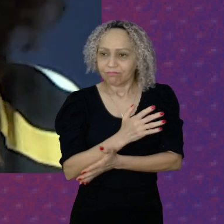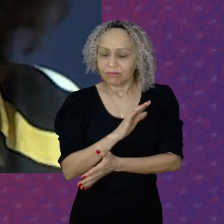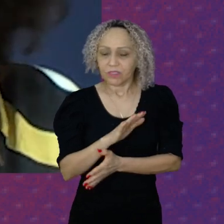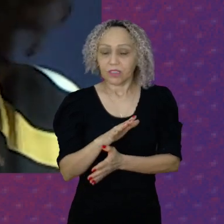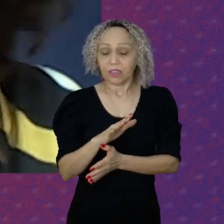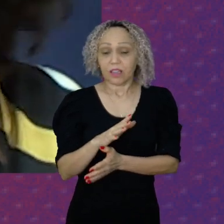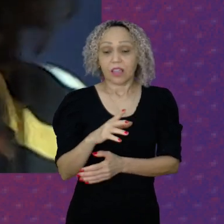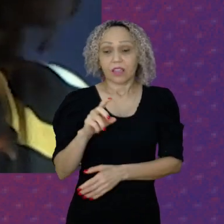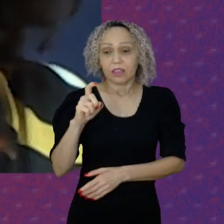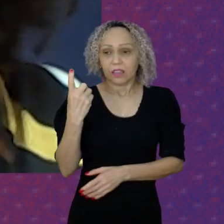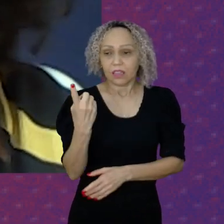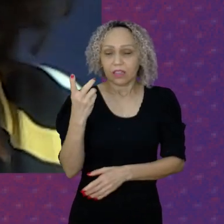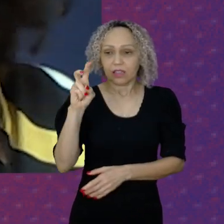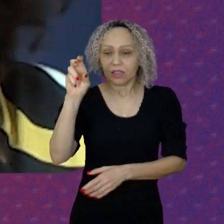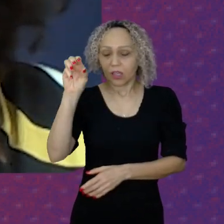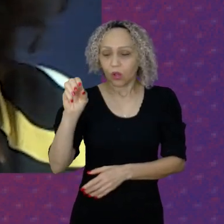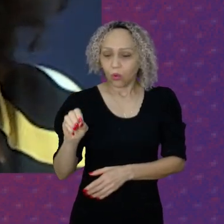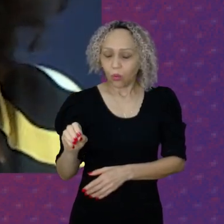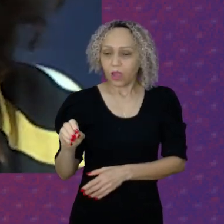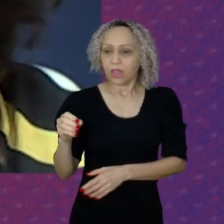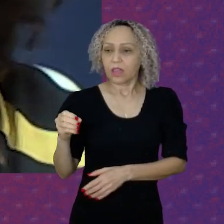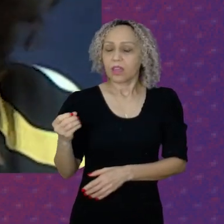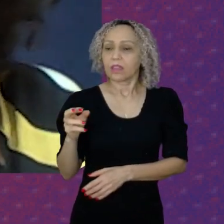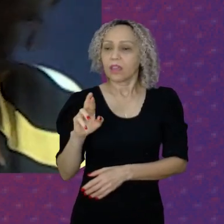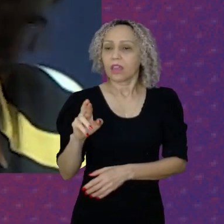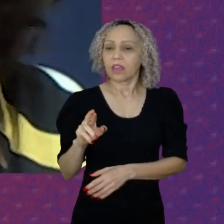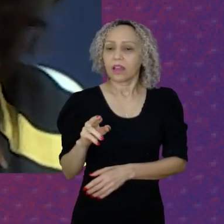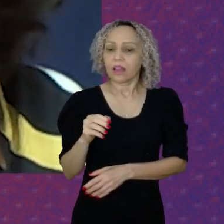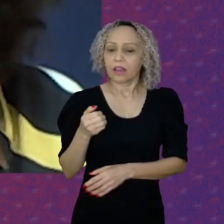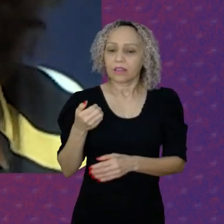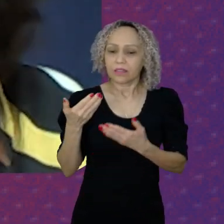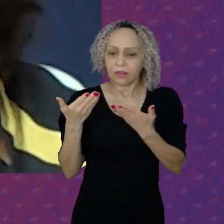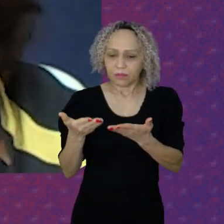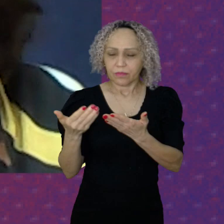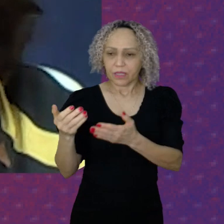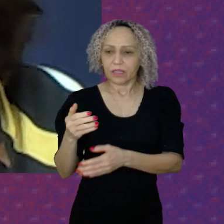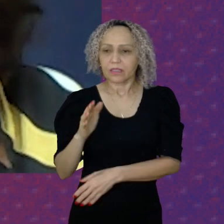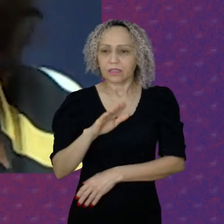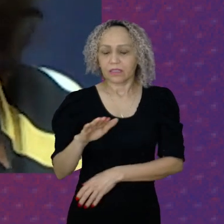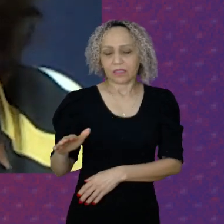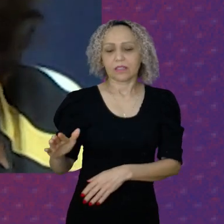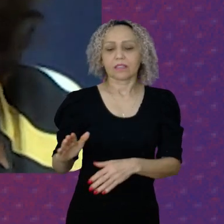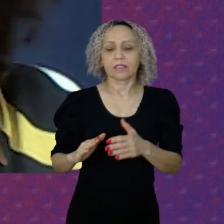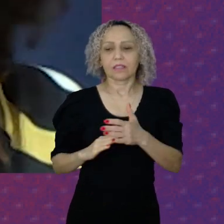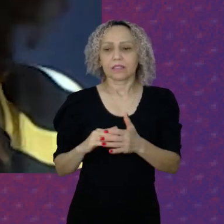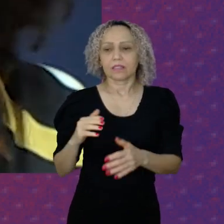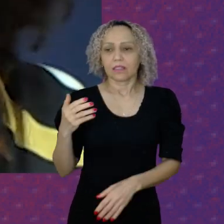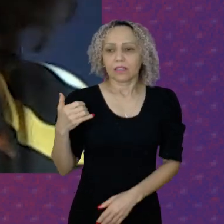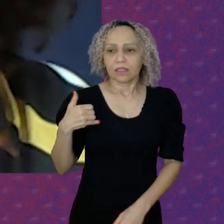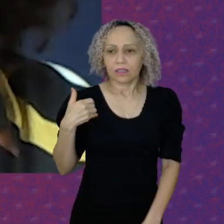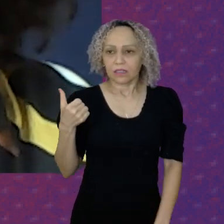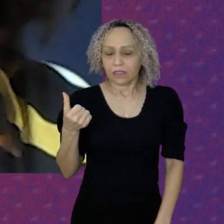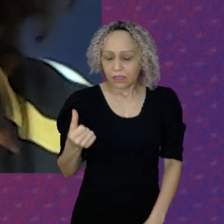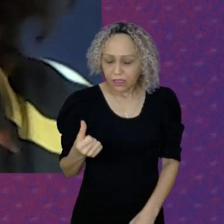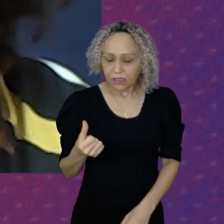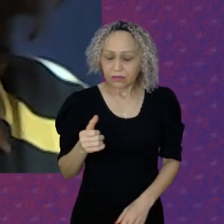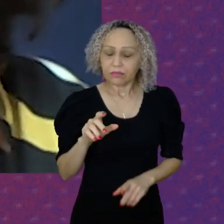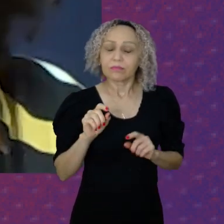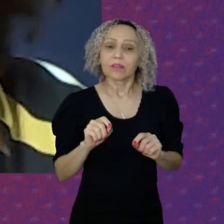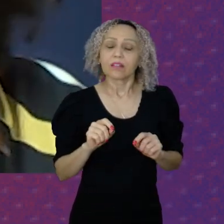6 anos, um investimento de 1,3 bilhão do governo federal. E